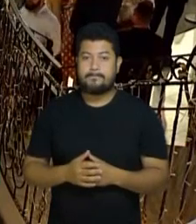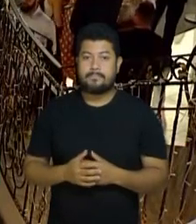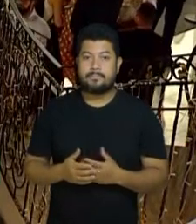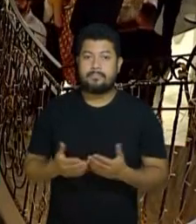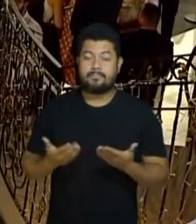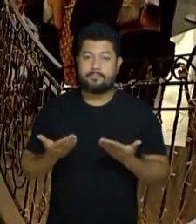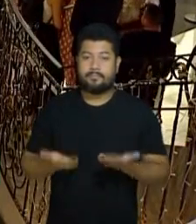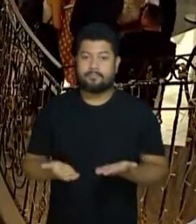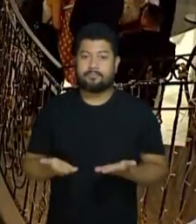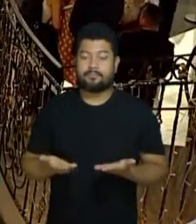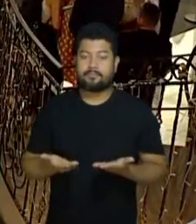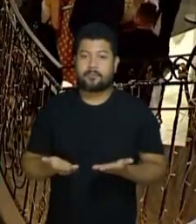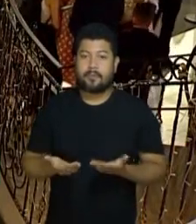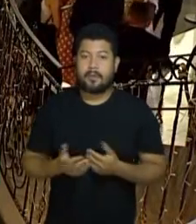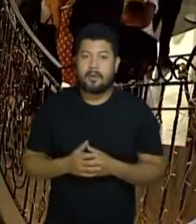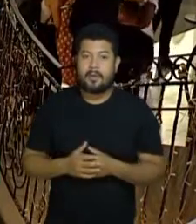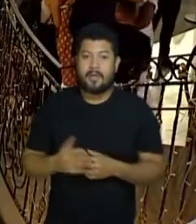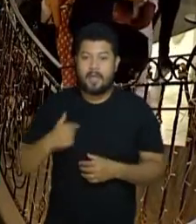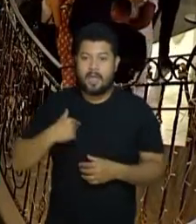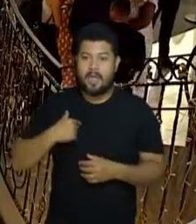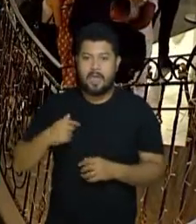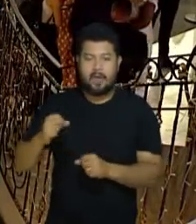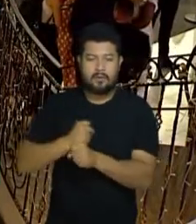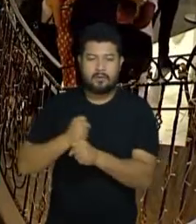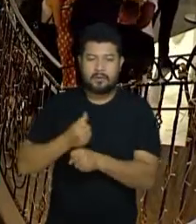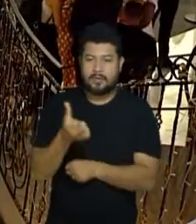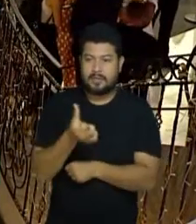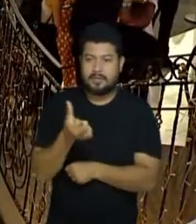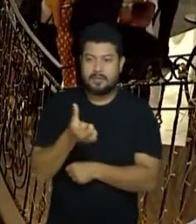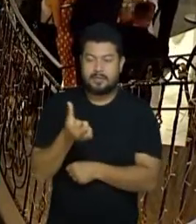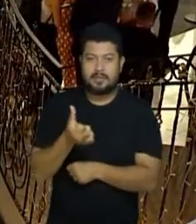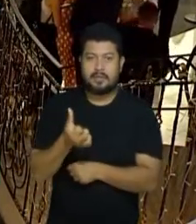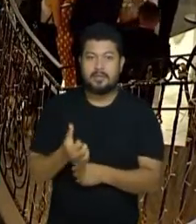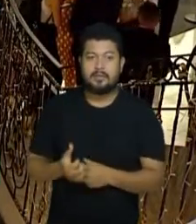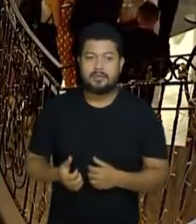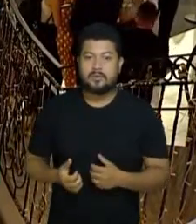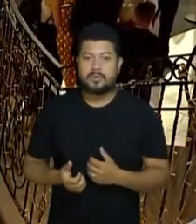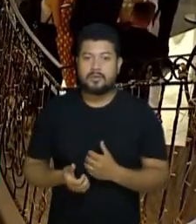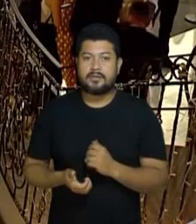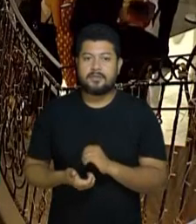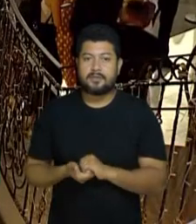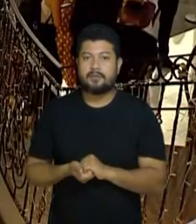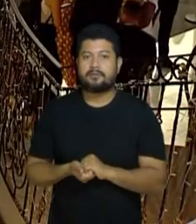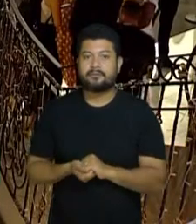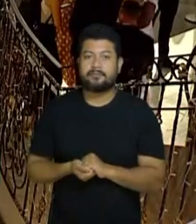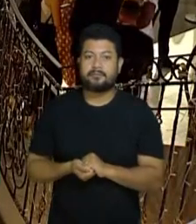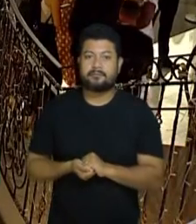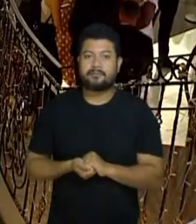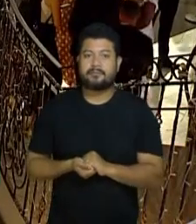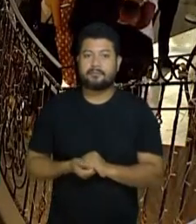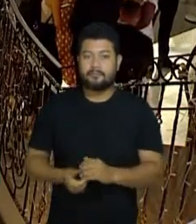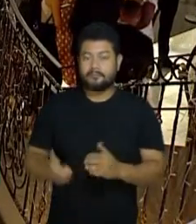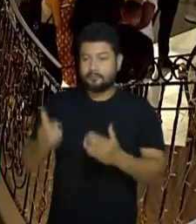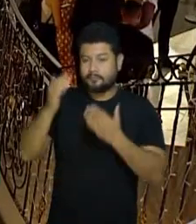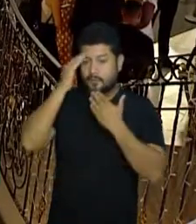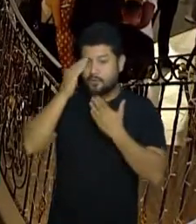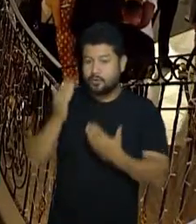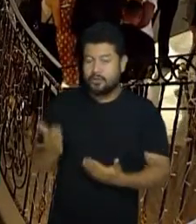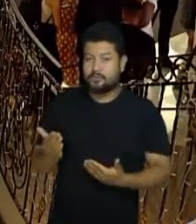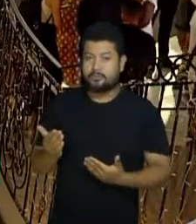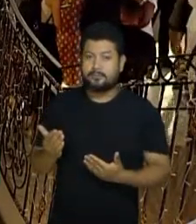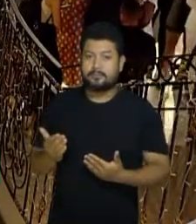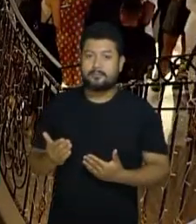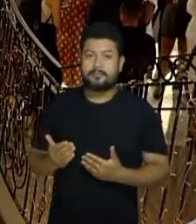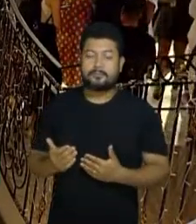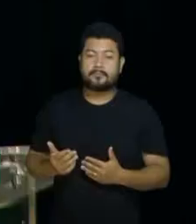Sempre alerta. Fui escoteiro 6 anos. Muito bem, é muito bom saber disso. Excelentíssimo presidente da Assembleia,